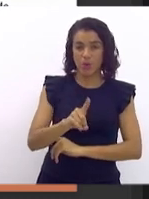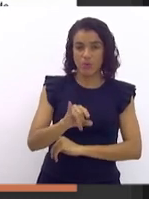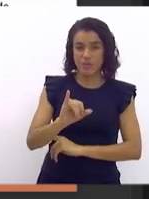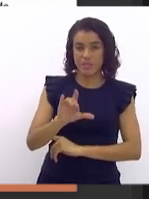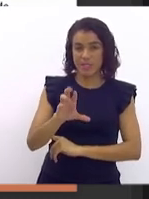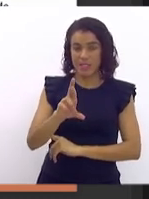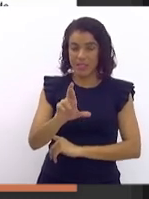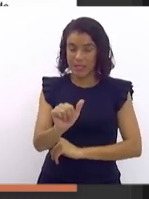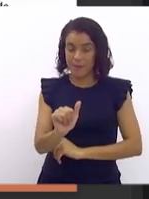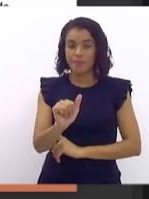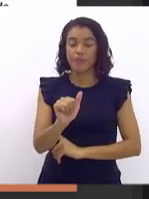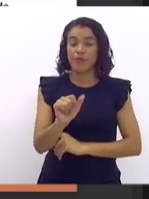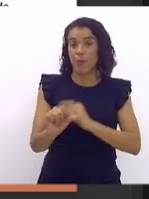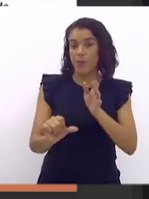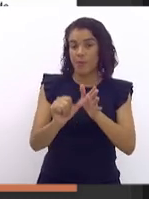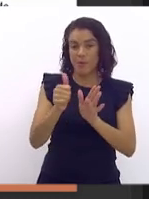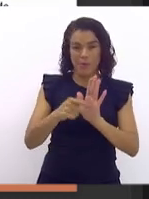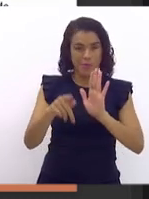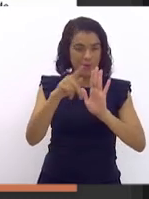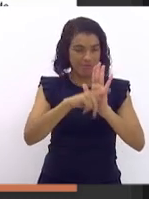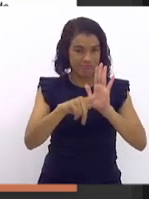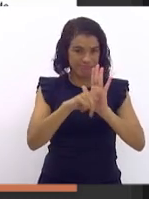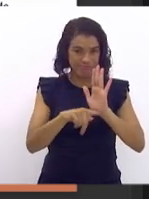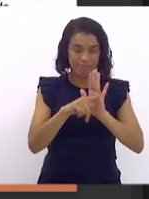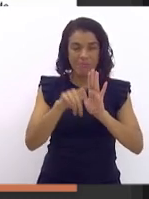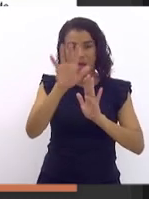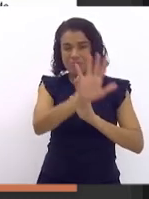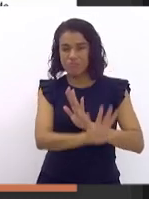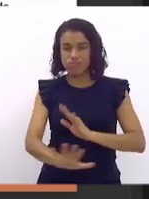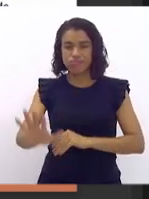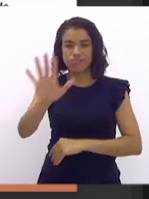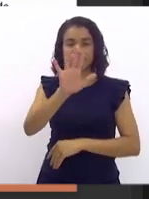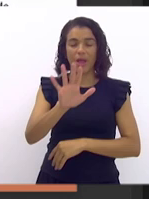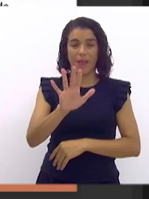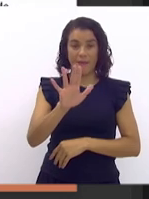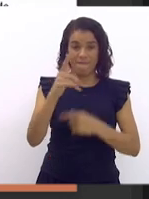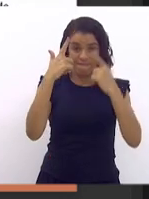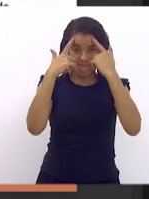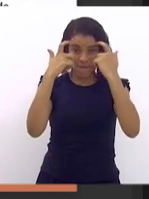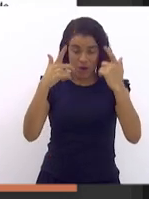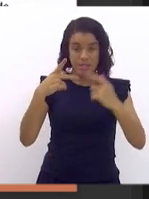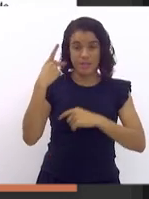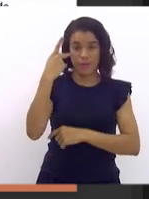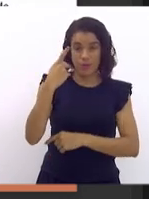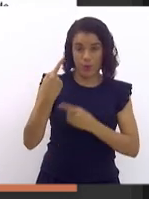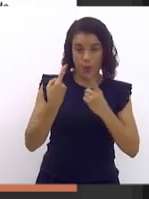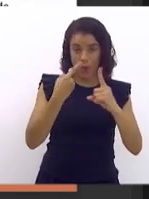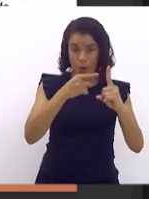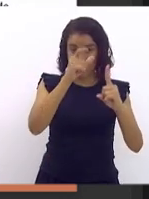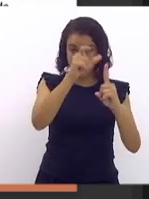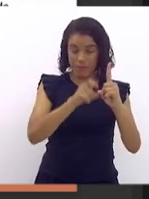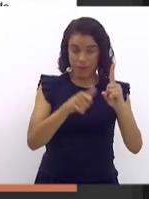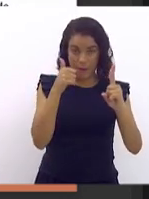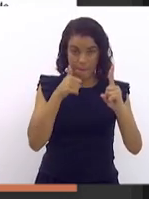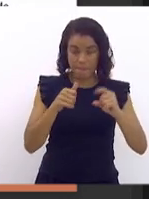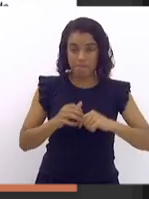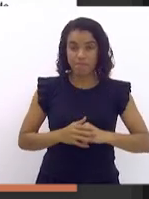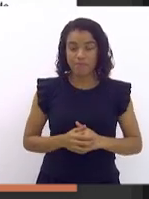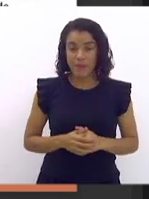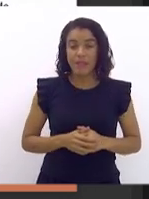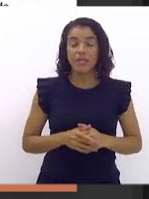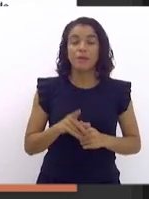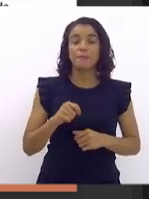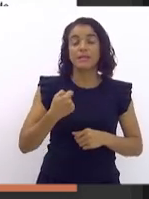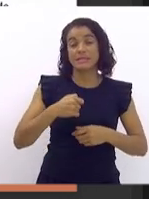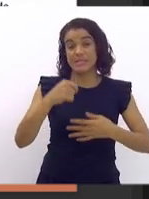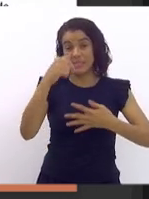piloto substituído por esse mapa da violência política no Brasil. Essa pesquisa, ela vai ter que passar